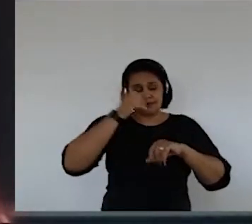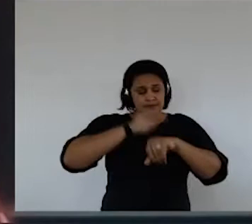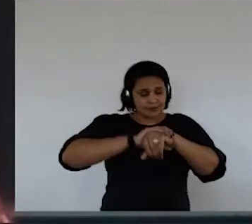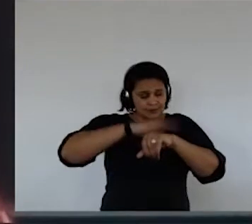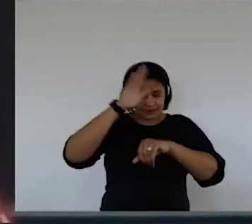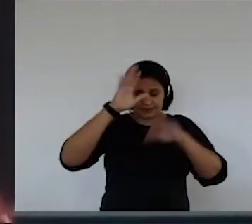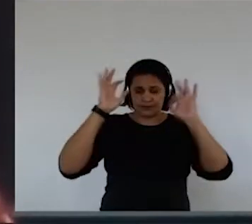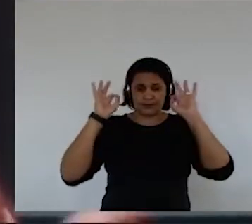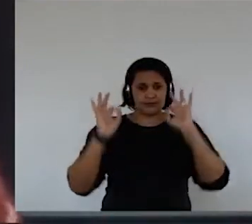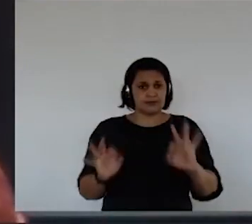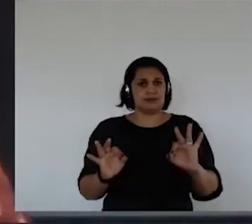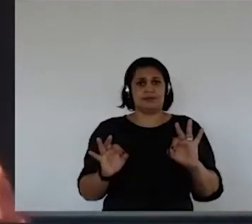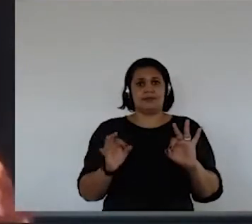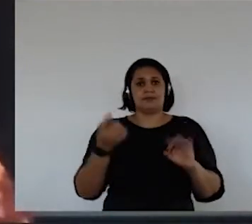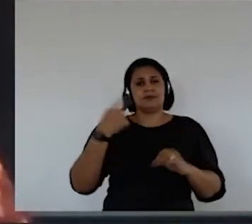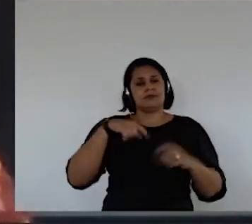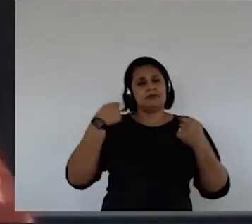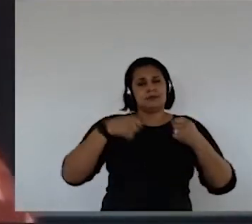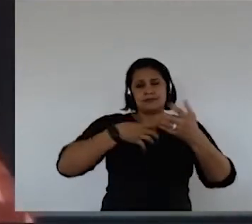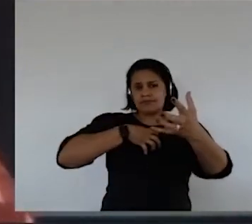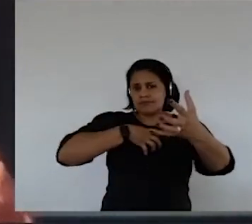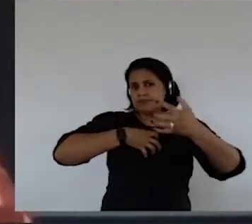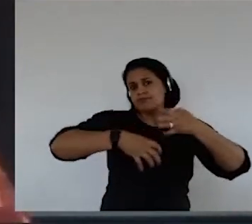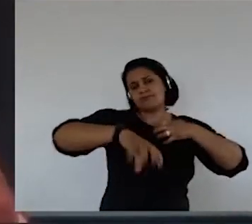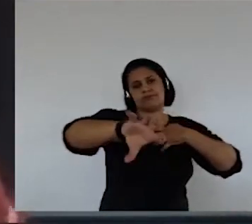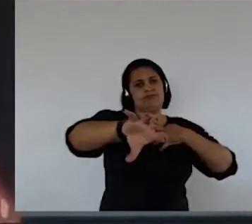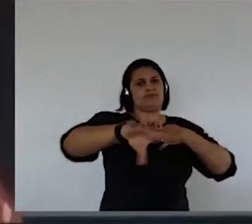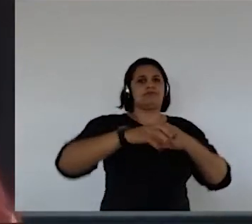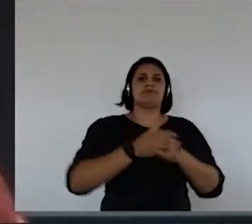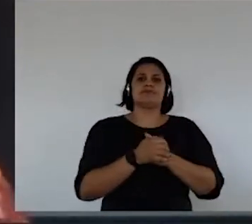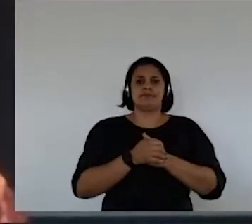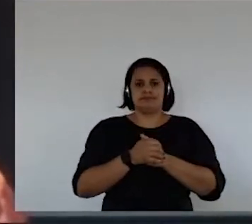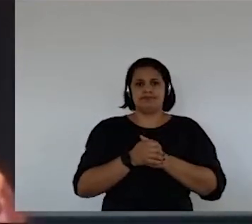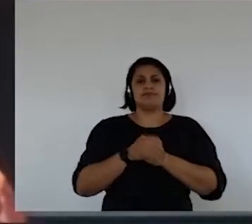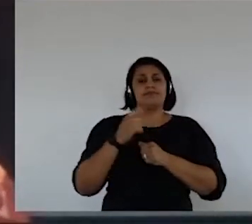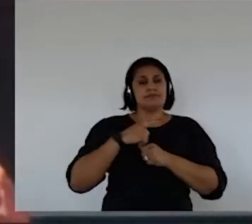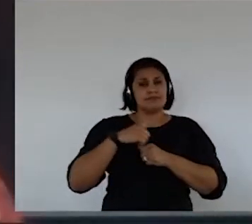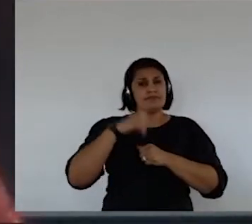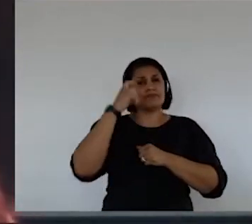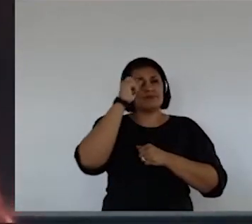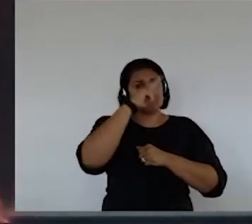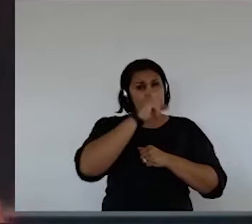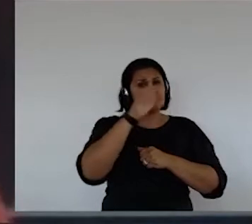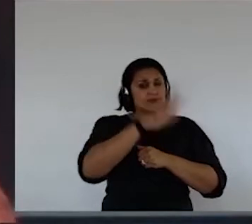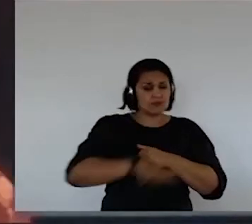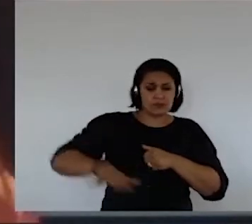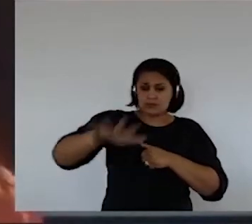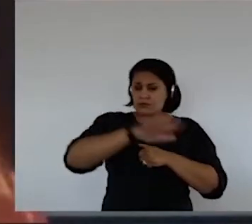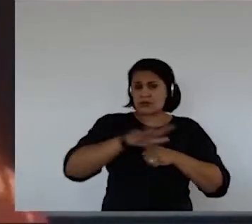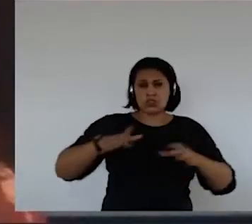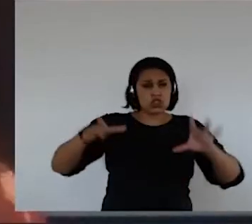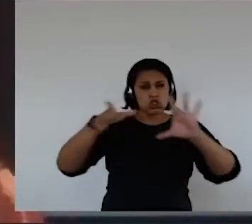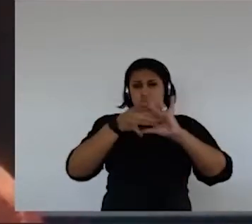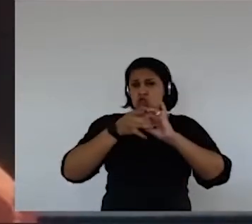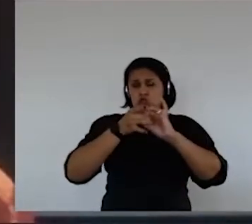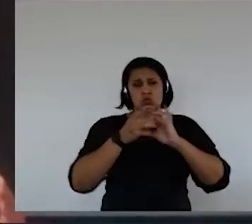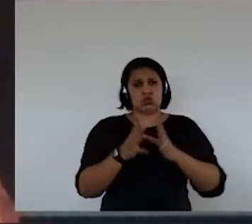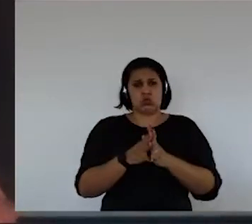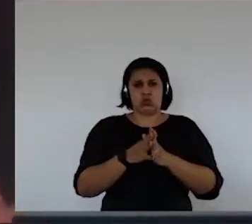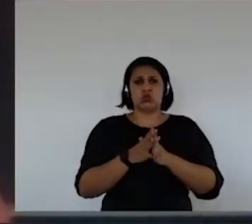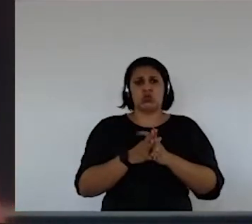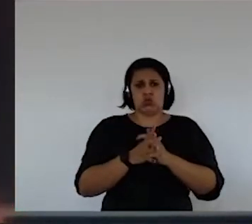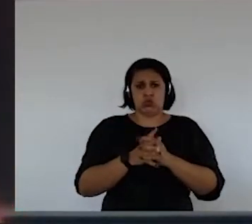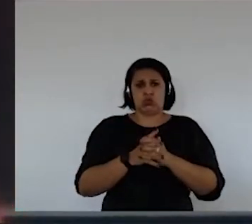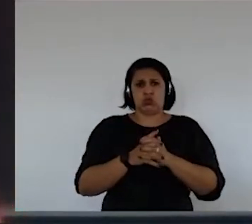gente possa exercitar a empatia. Está difícil para todo mundo. empatia e alteridade, mas que a